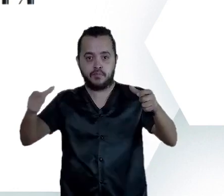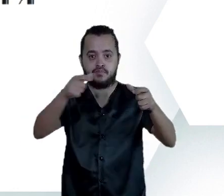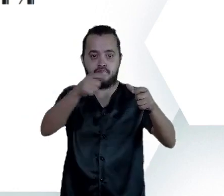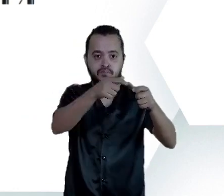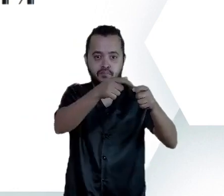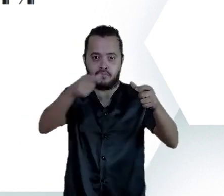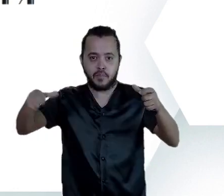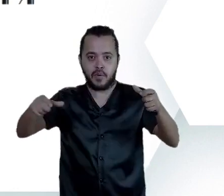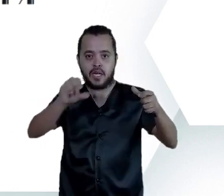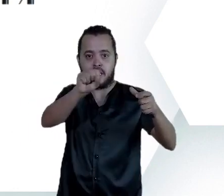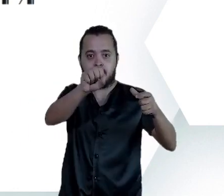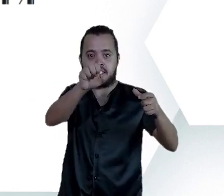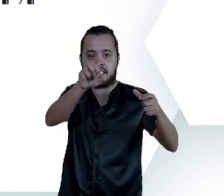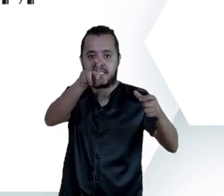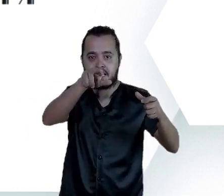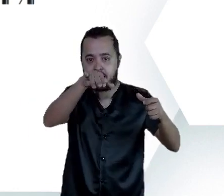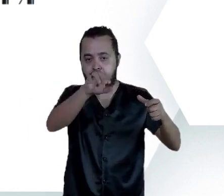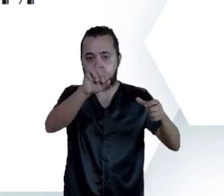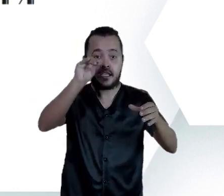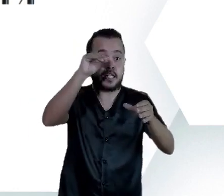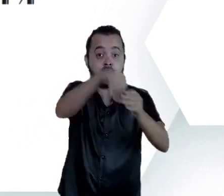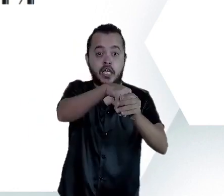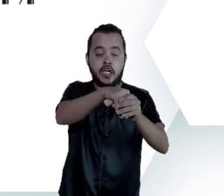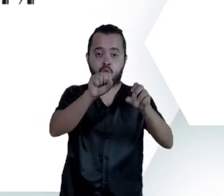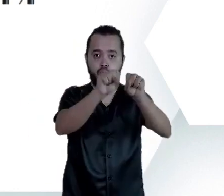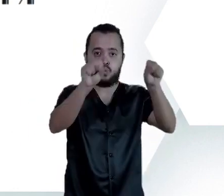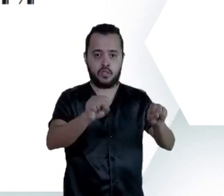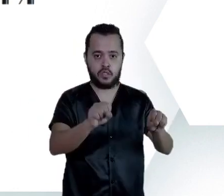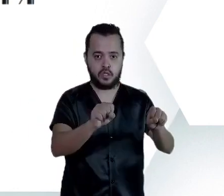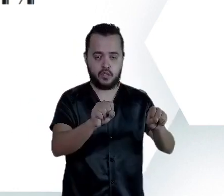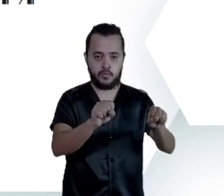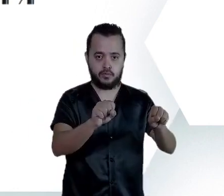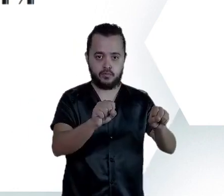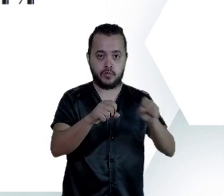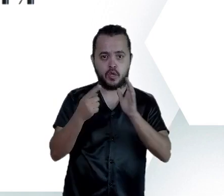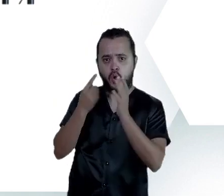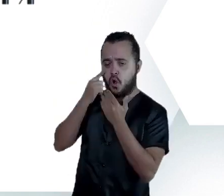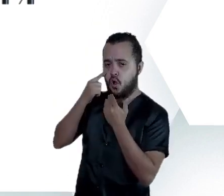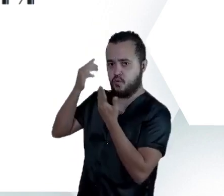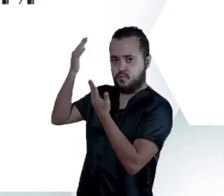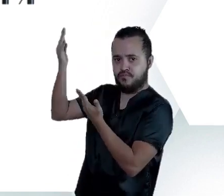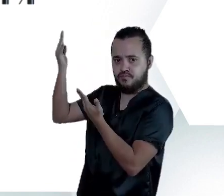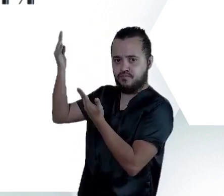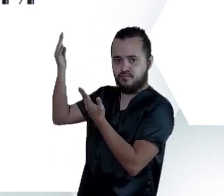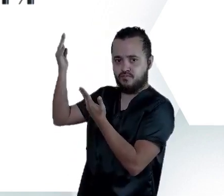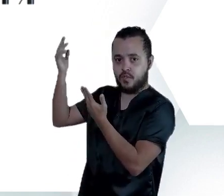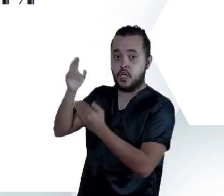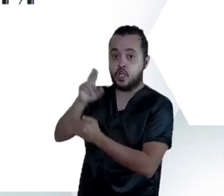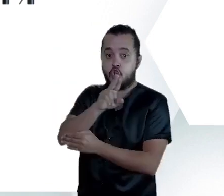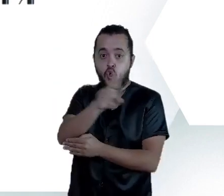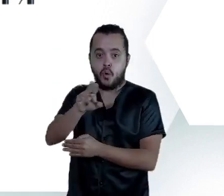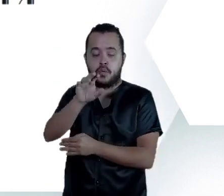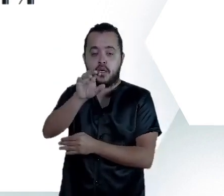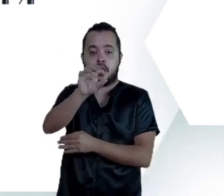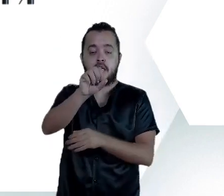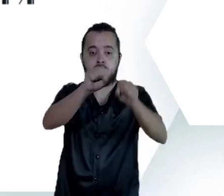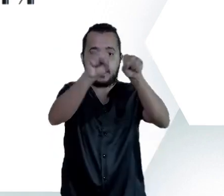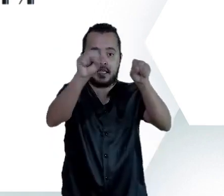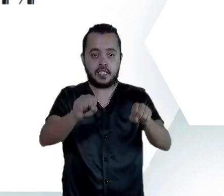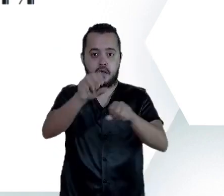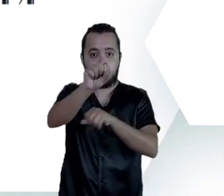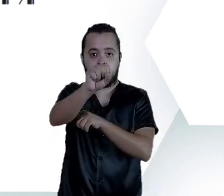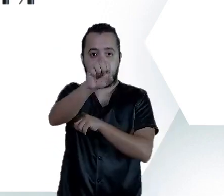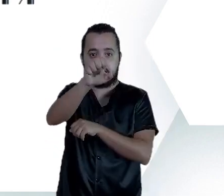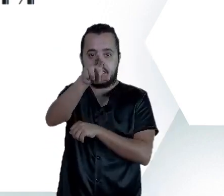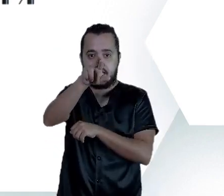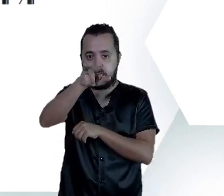minha outra unidade de consumo dentro desse mesmo circuito. Então a esse circuito eu chamo de circuito série, ok?